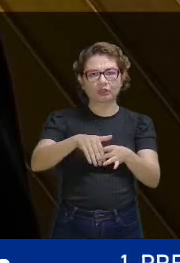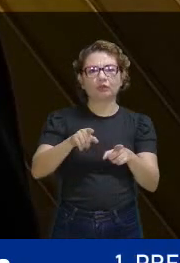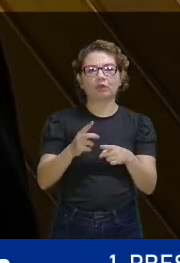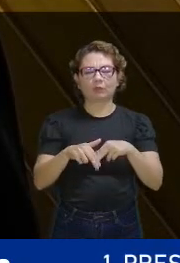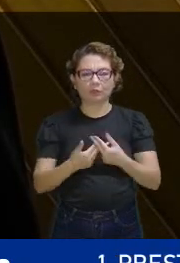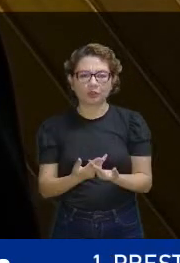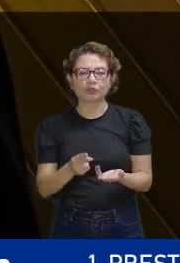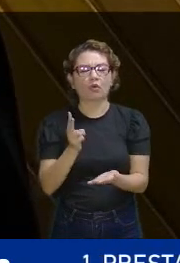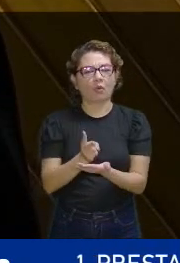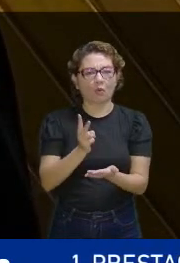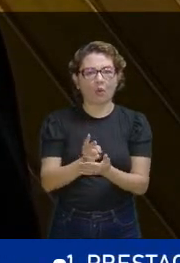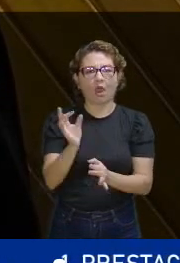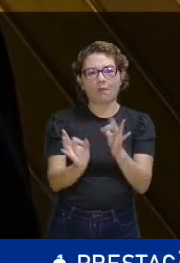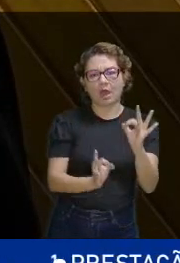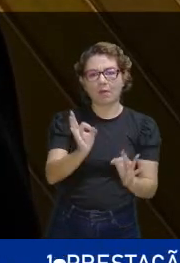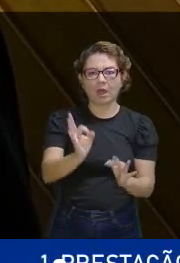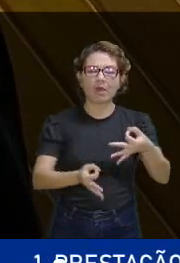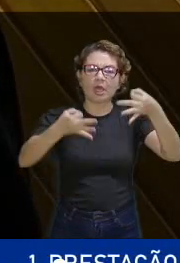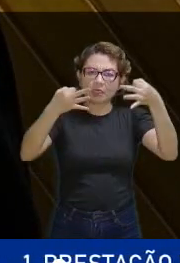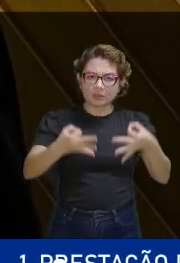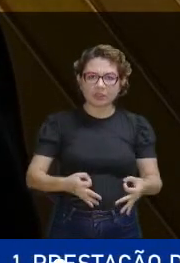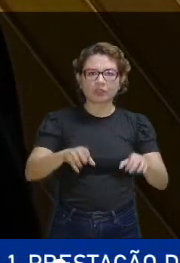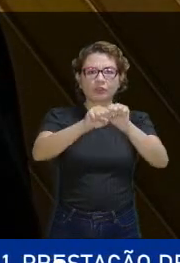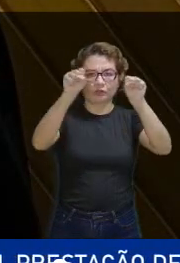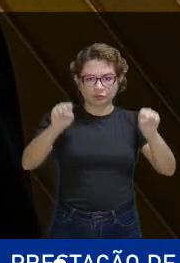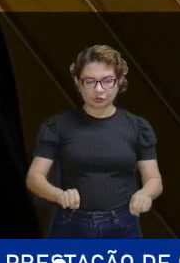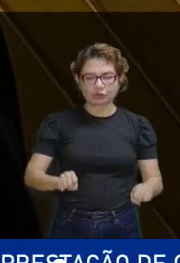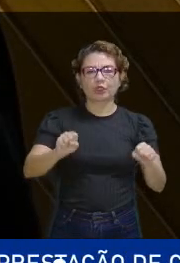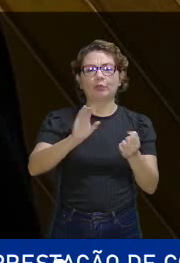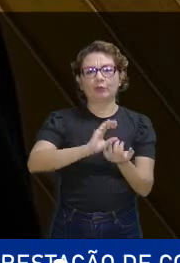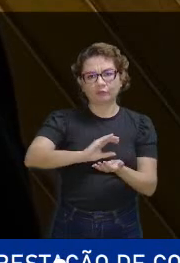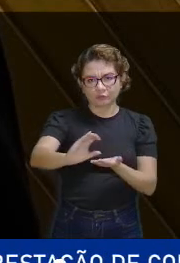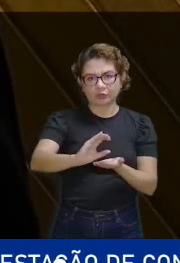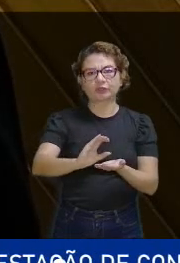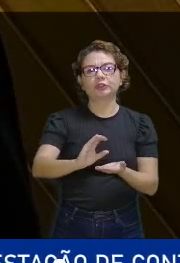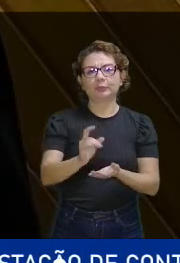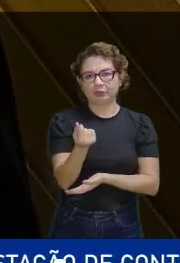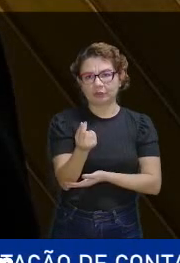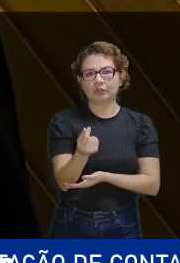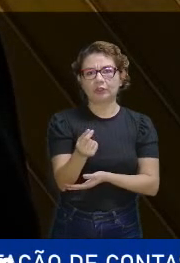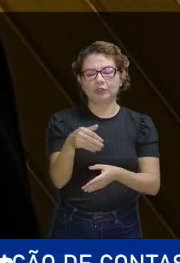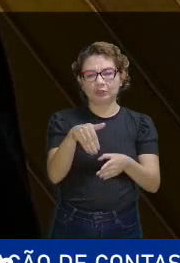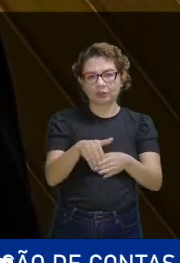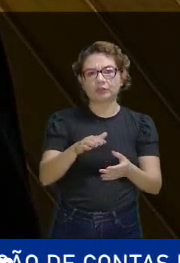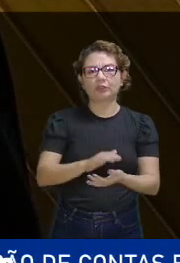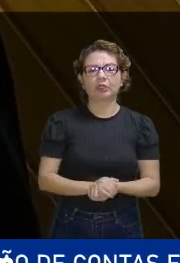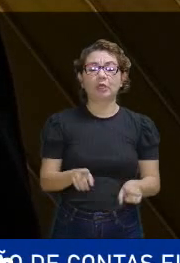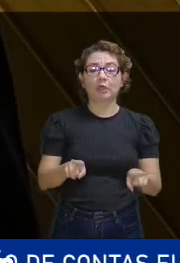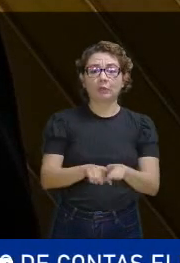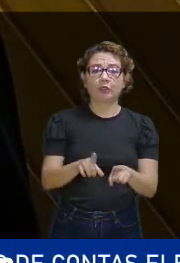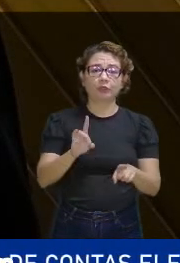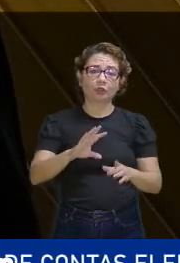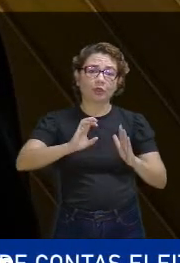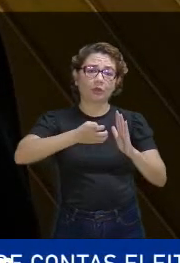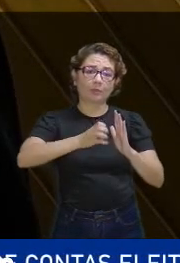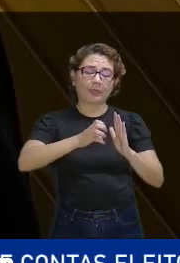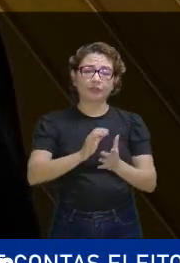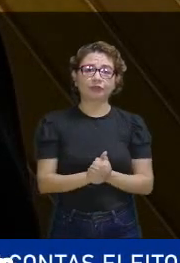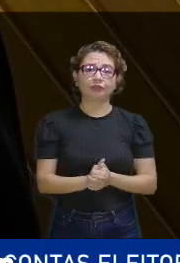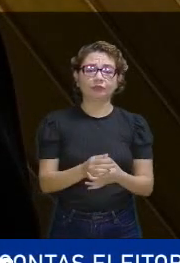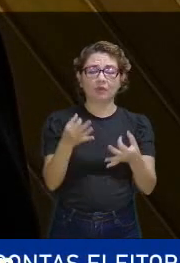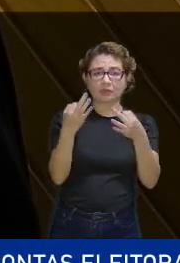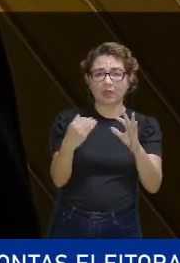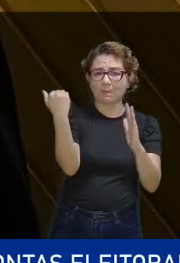à preservação da integridade do sistema de financiamento eleitoral, de modo a garantir que apenas partidos que